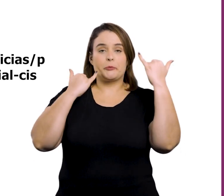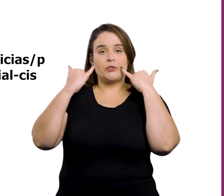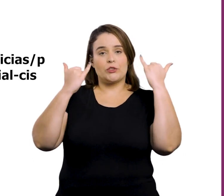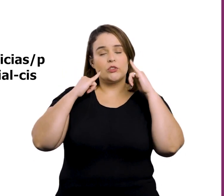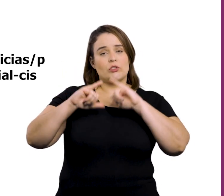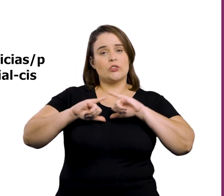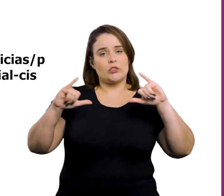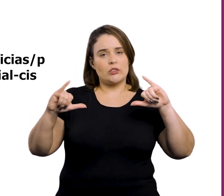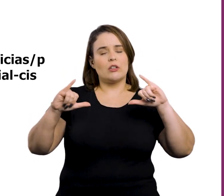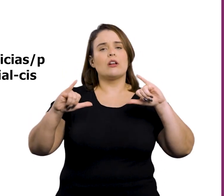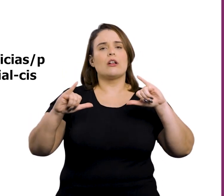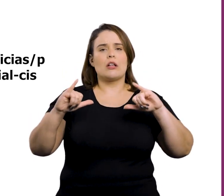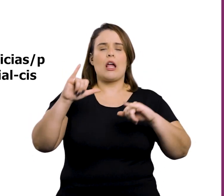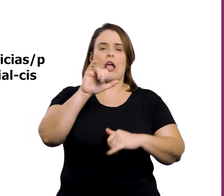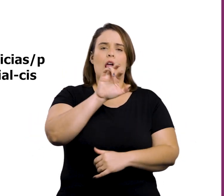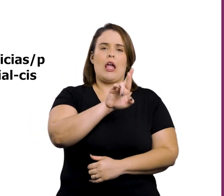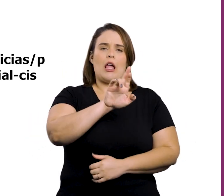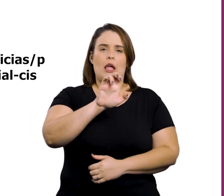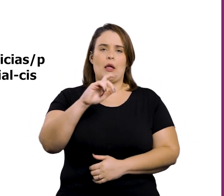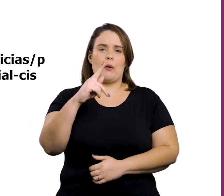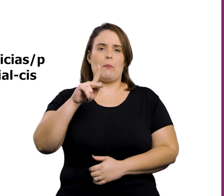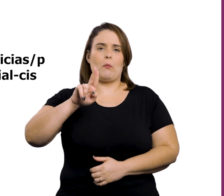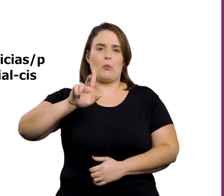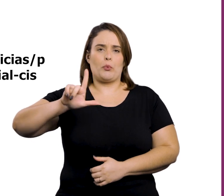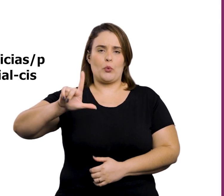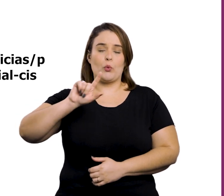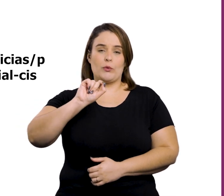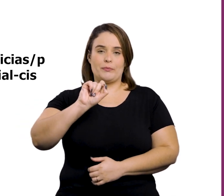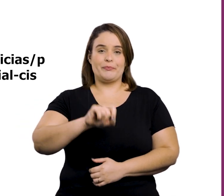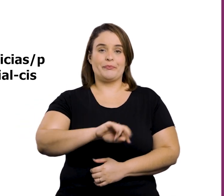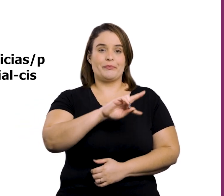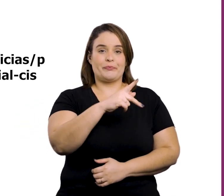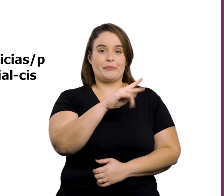Escola Pública e Universidade, REPU, em